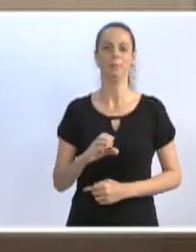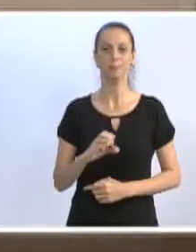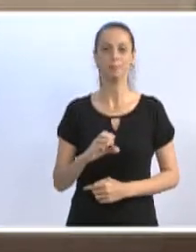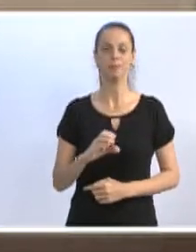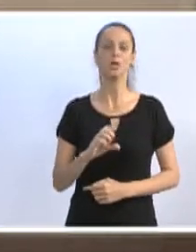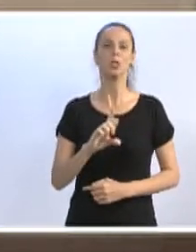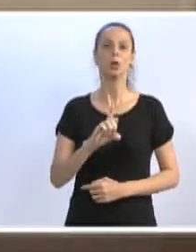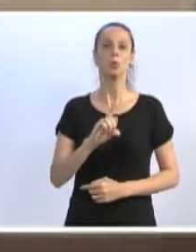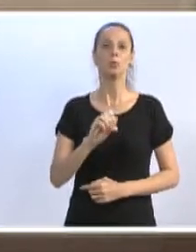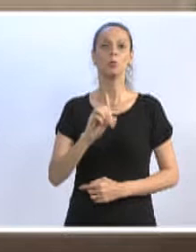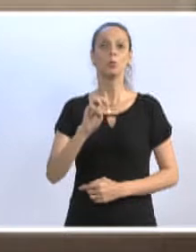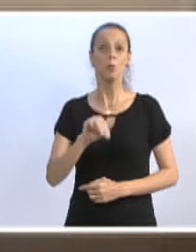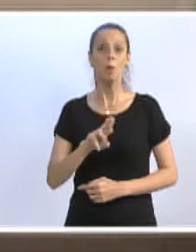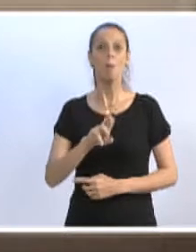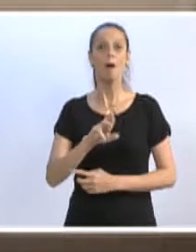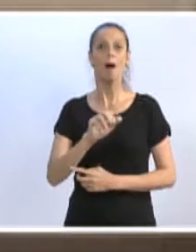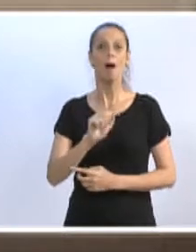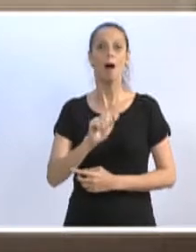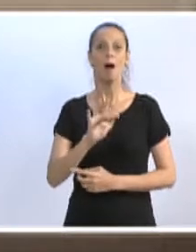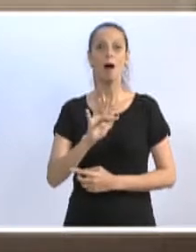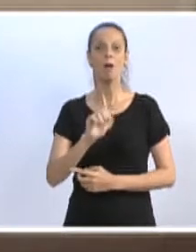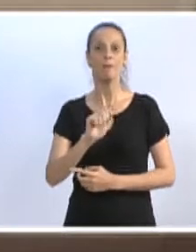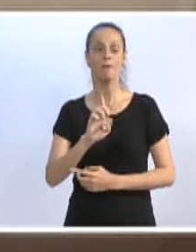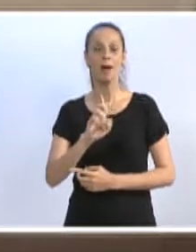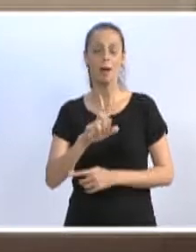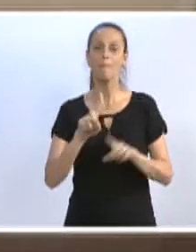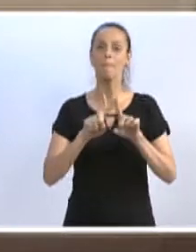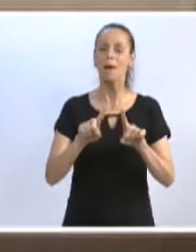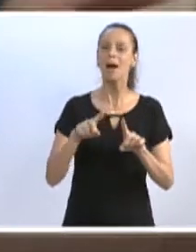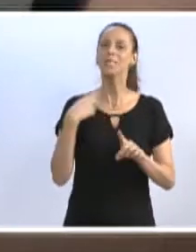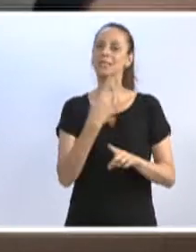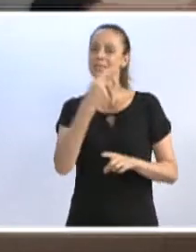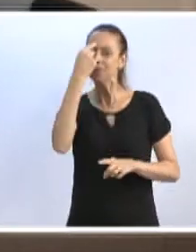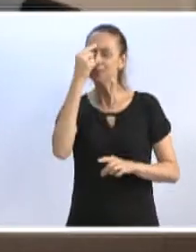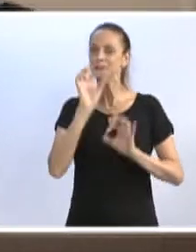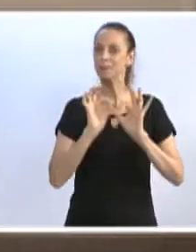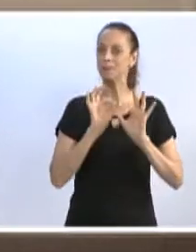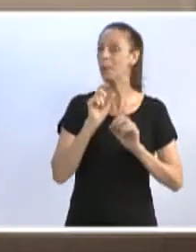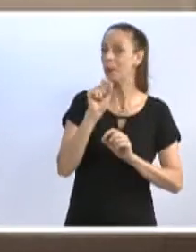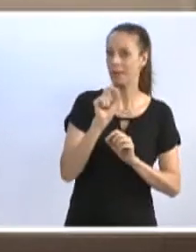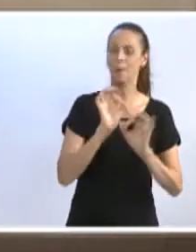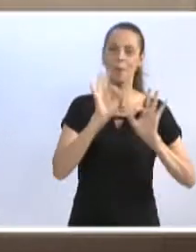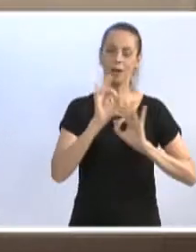falassem sobre algum tema hoje aqui. Então nós vamos começar a ouvir, a partir de agora, quem entende um pouquinho mais do que nós,